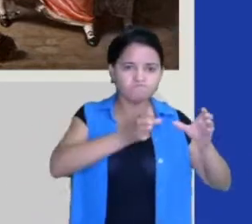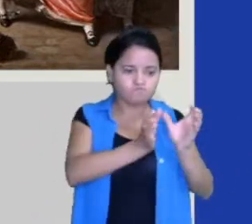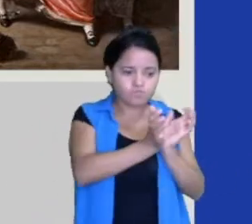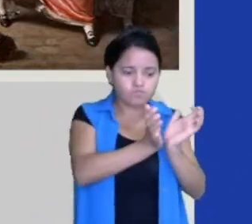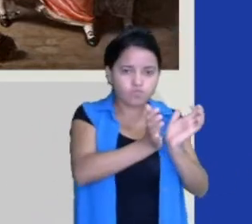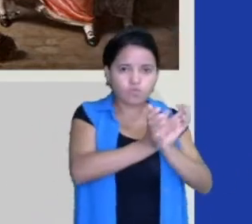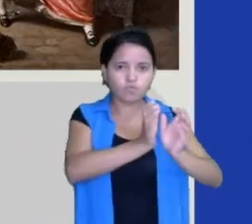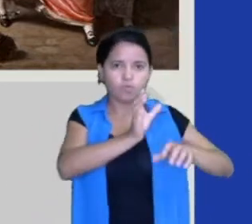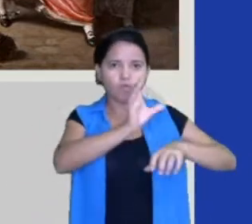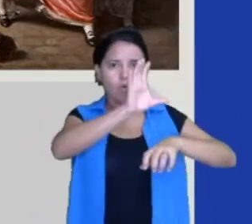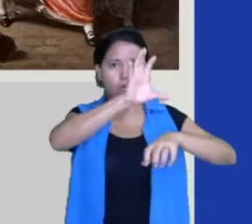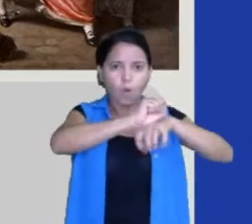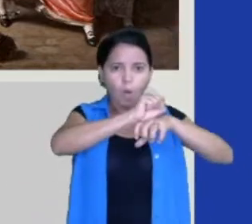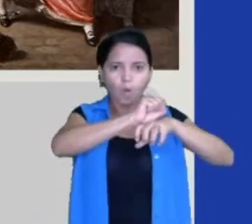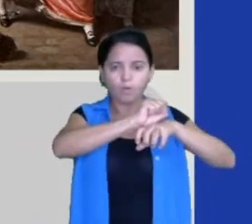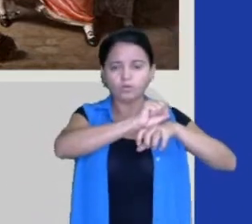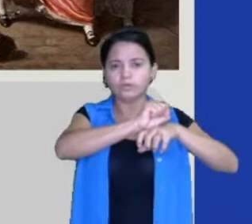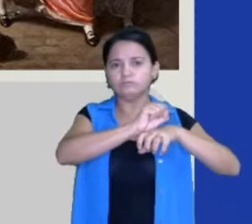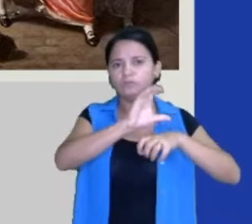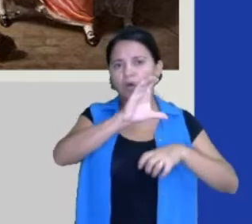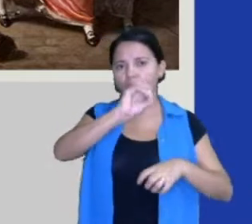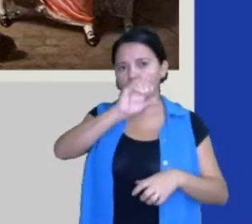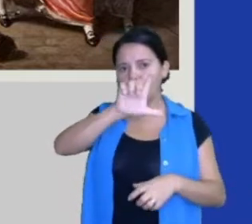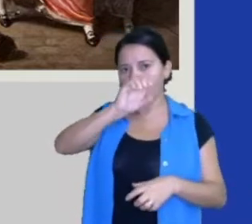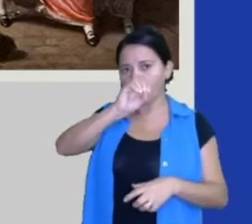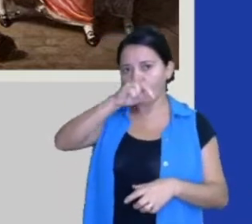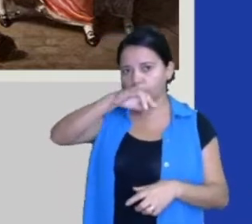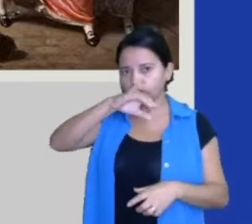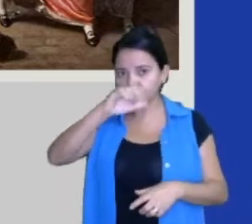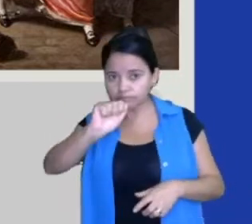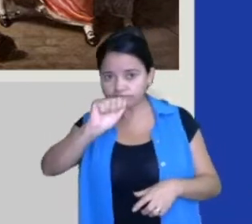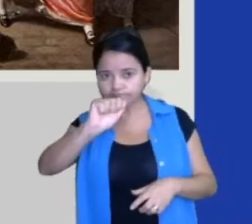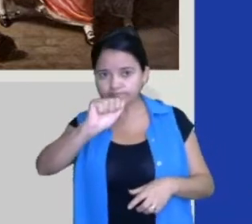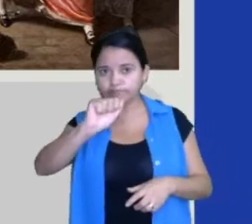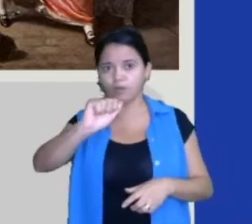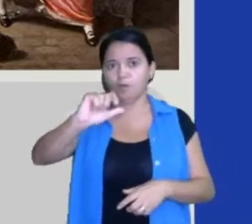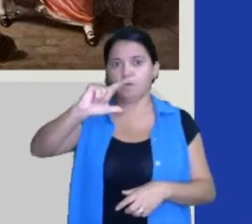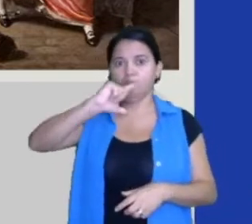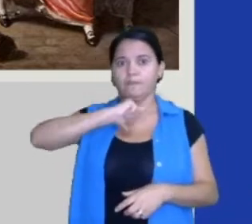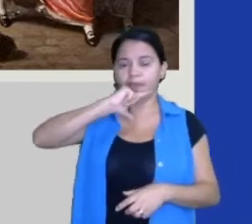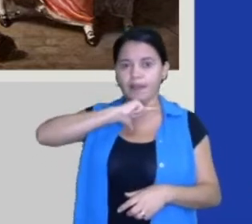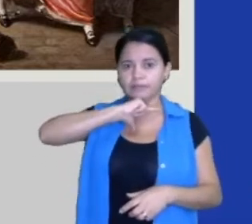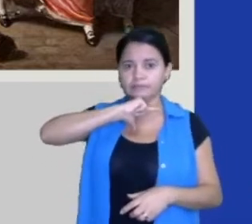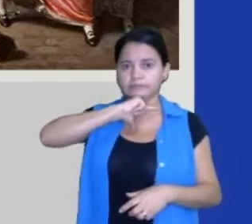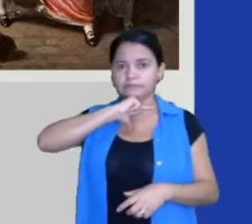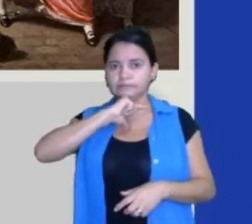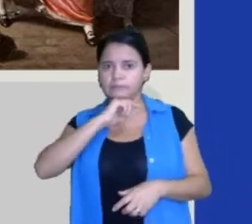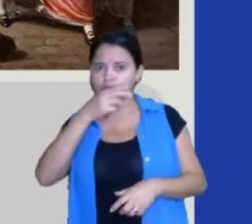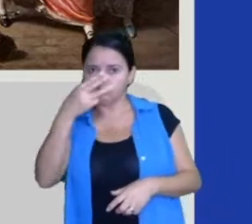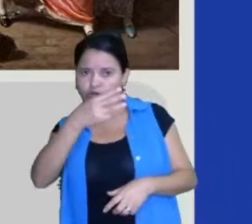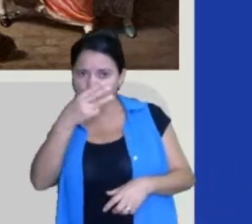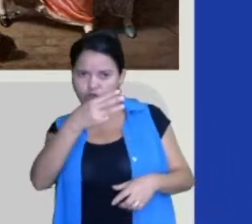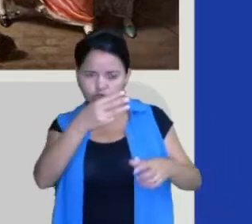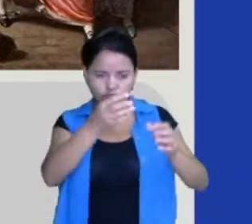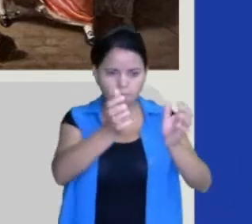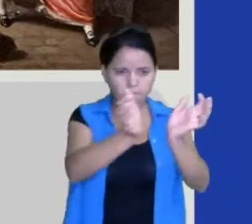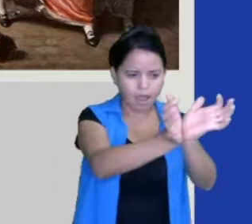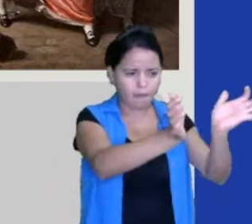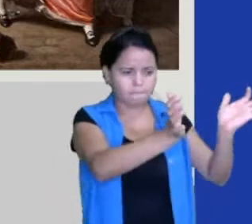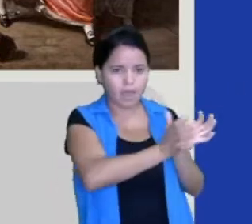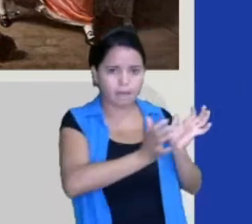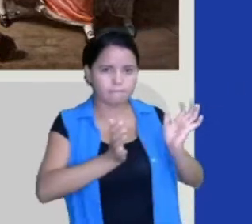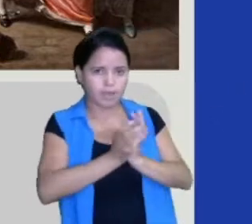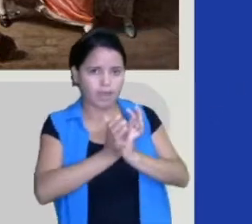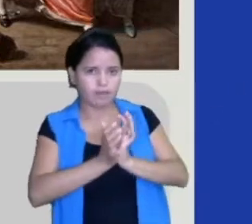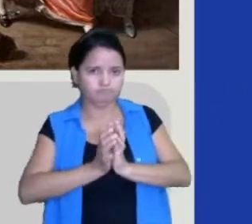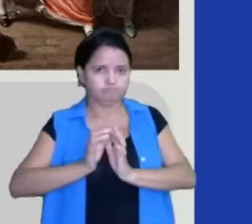e que, como ela tinha as 13 colônias sobre todo o seu controle, ela